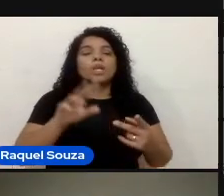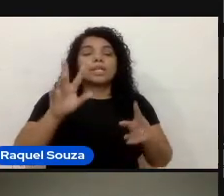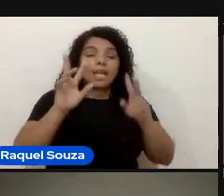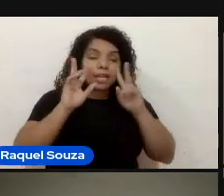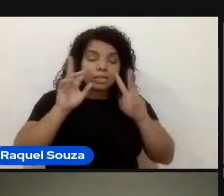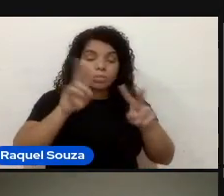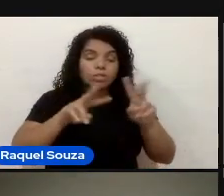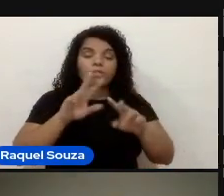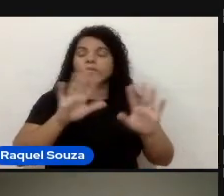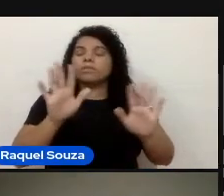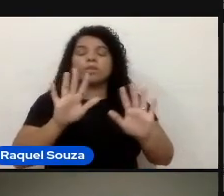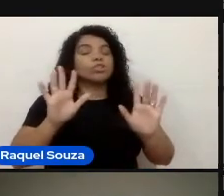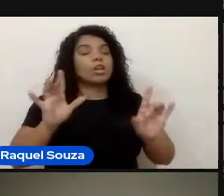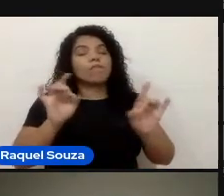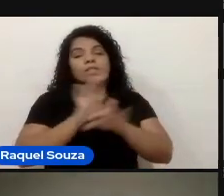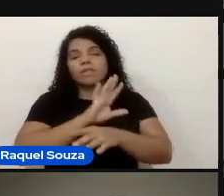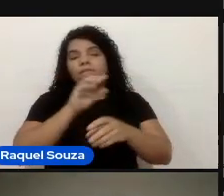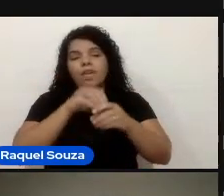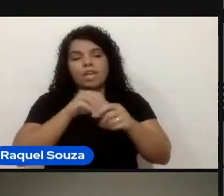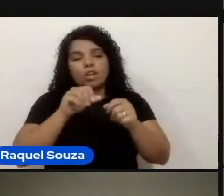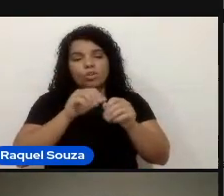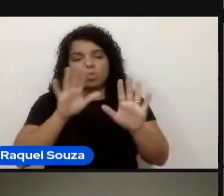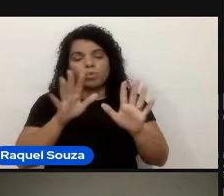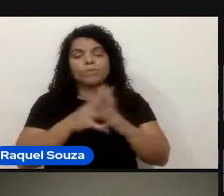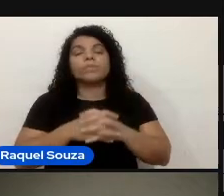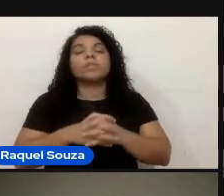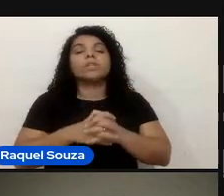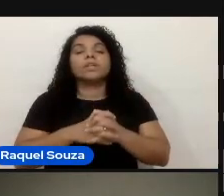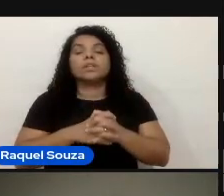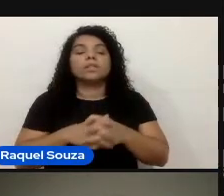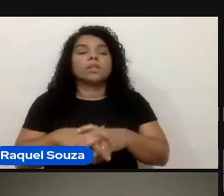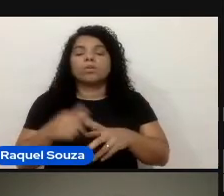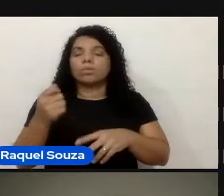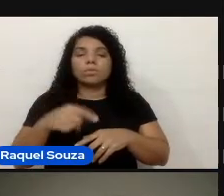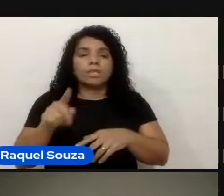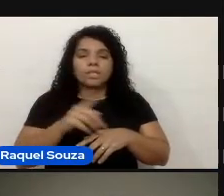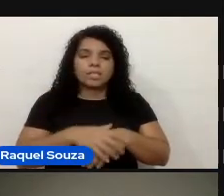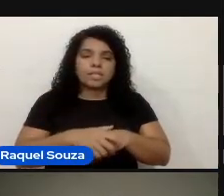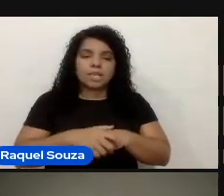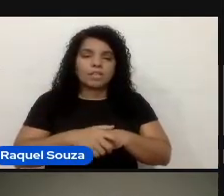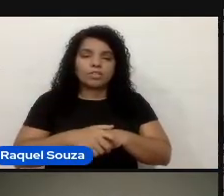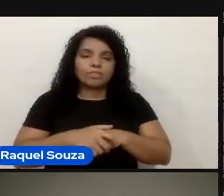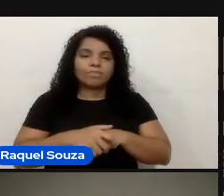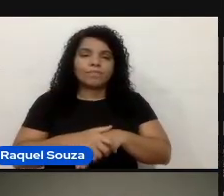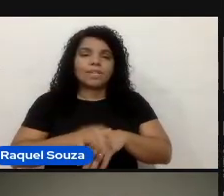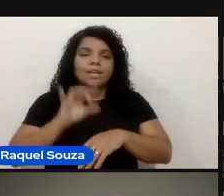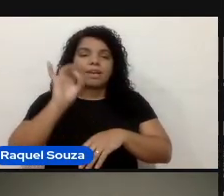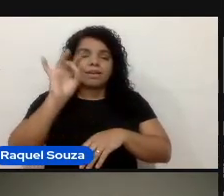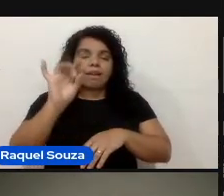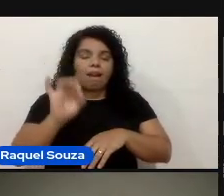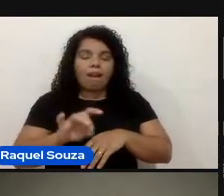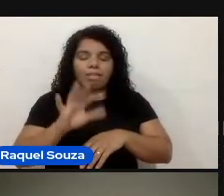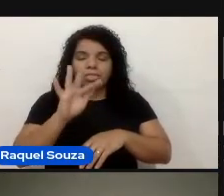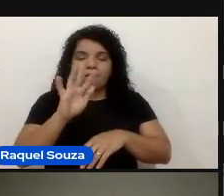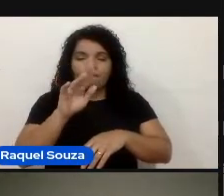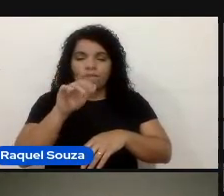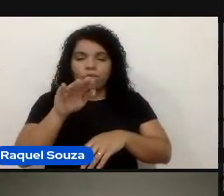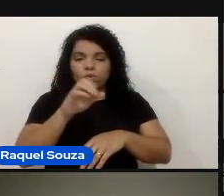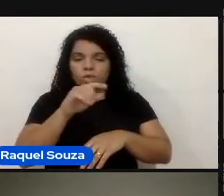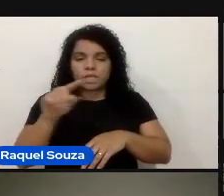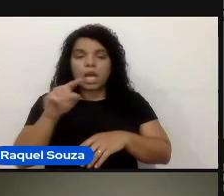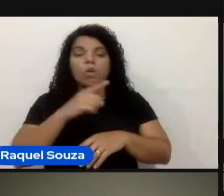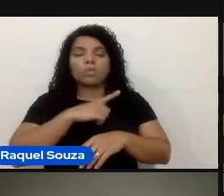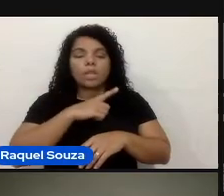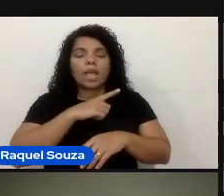já vai ser feito internamente, então não tem necessidade. E cada função tem a sua